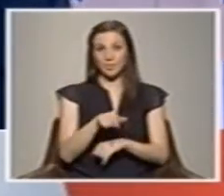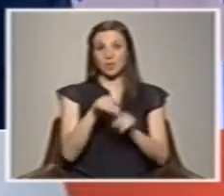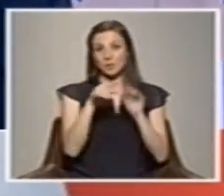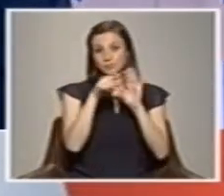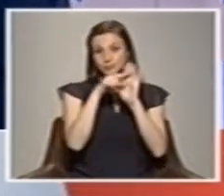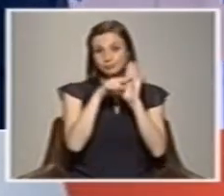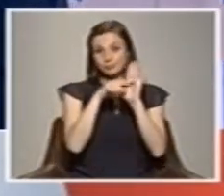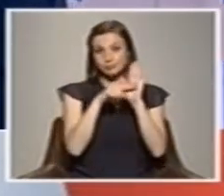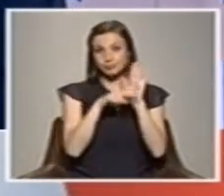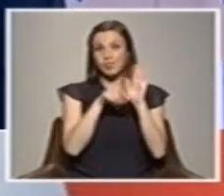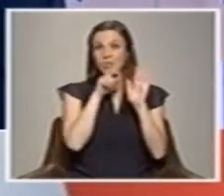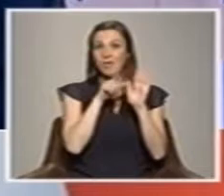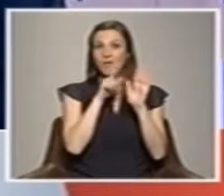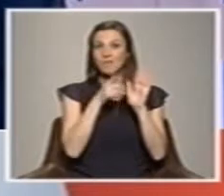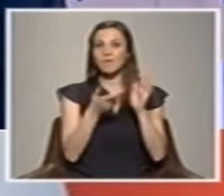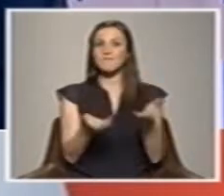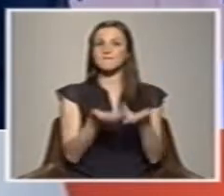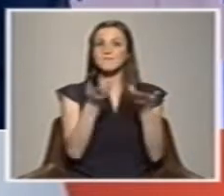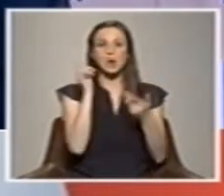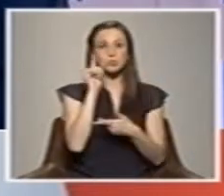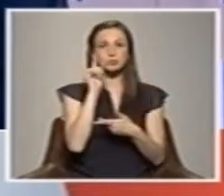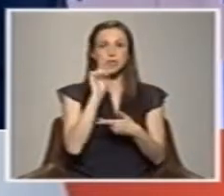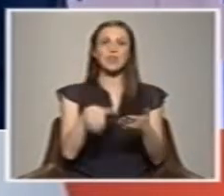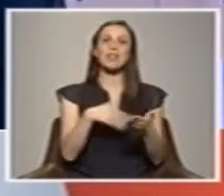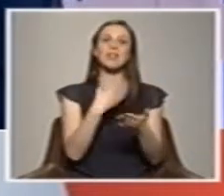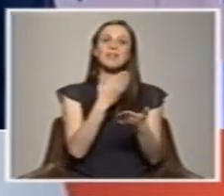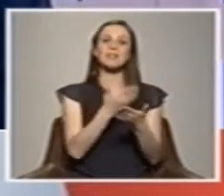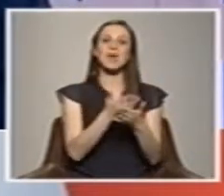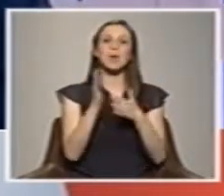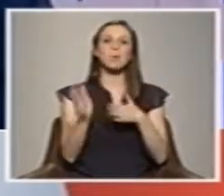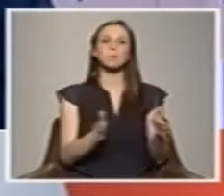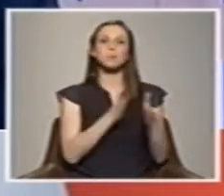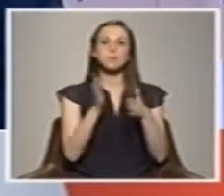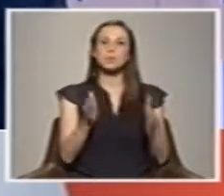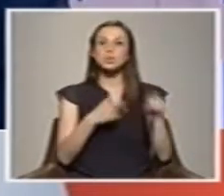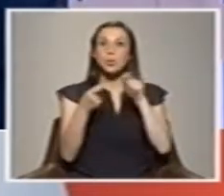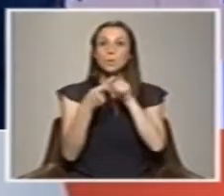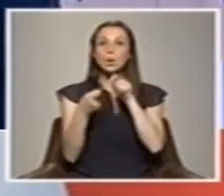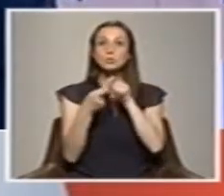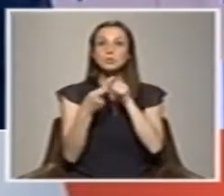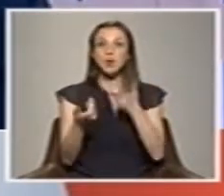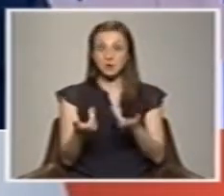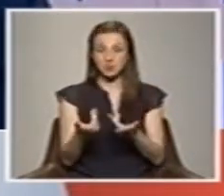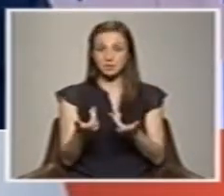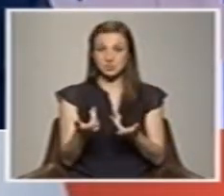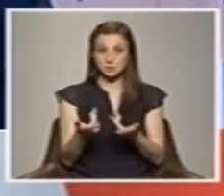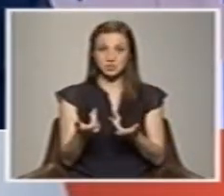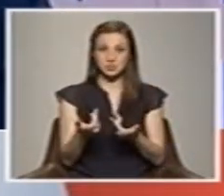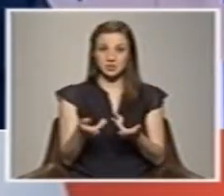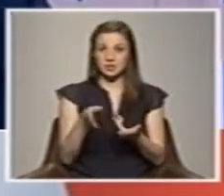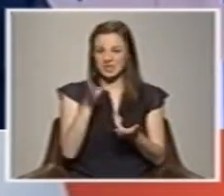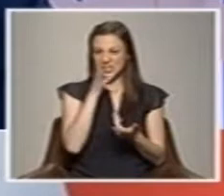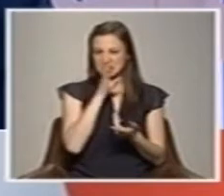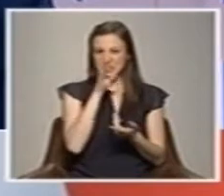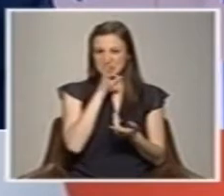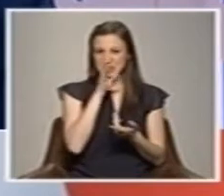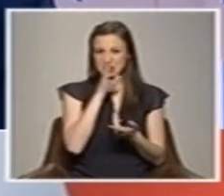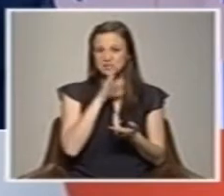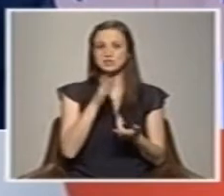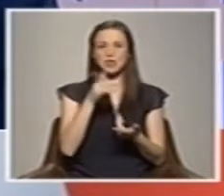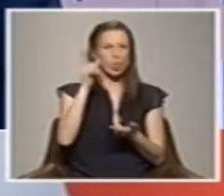deve ser privilegiar com algum peso de ponderação aquilo que é a produção de proximidade. Quanto mais longa é a